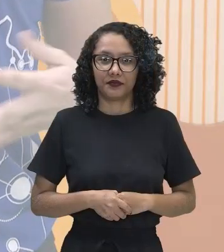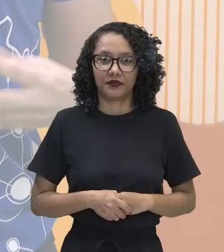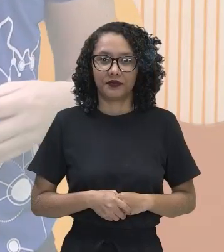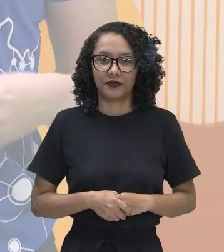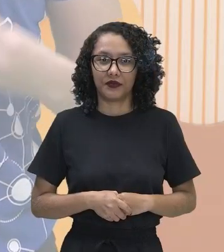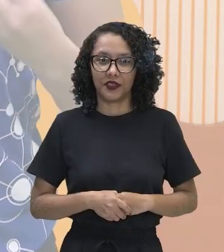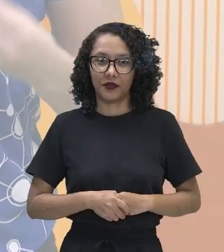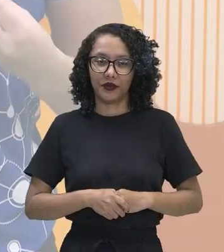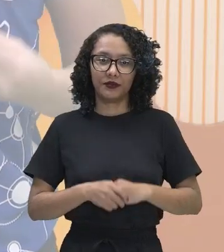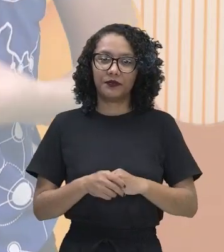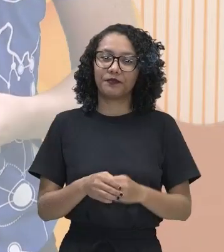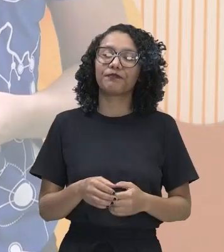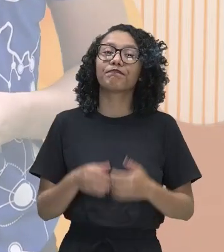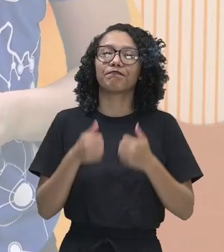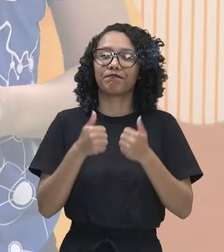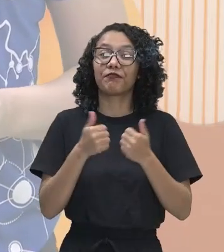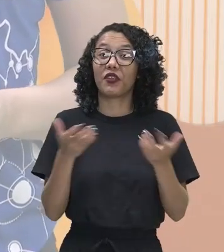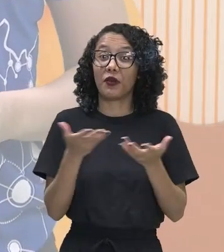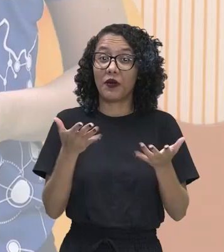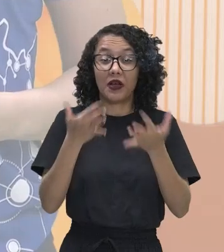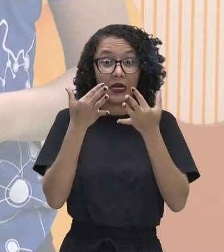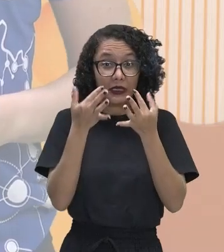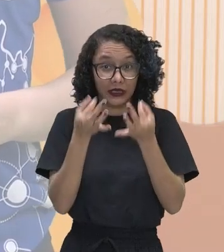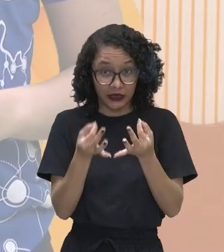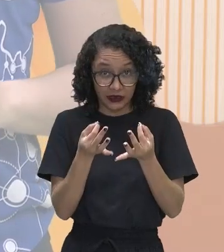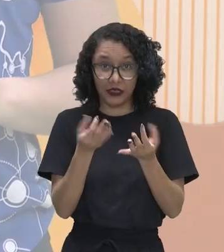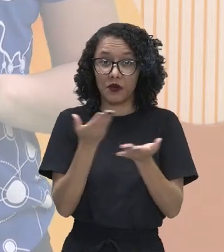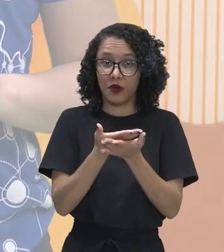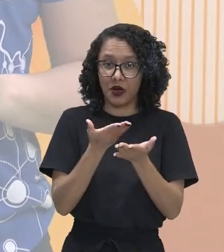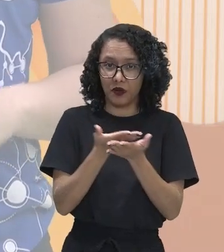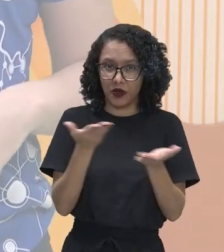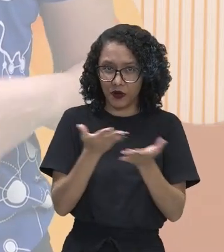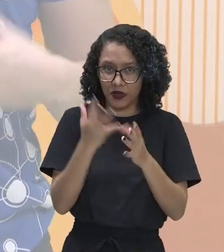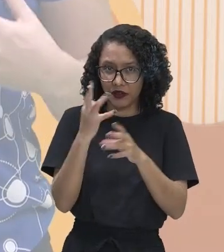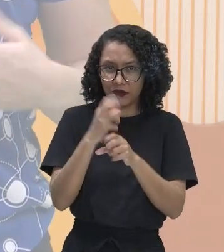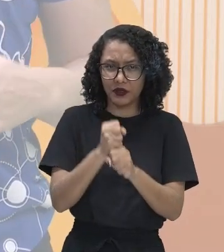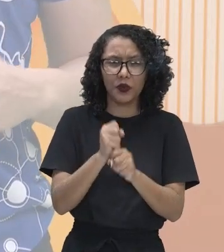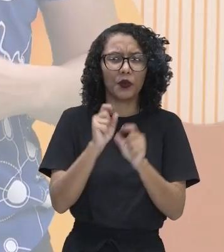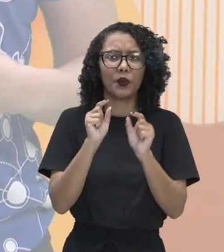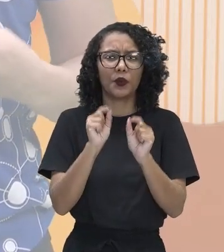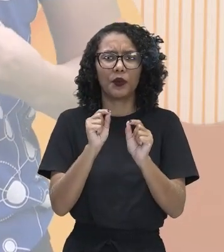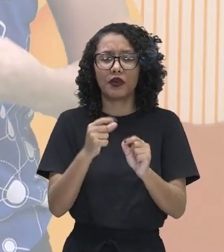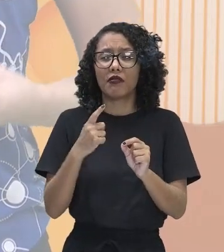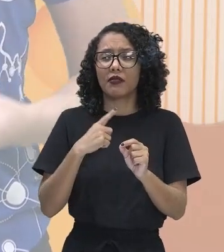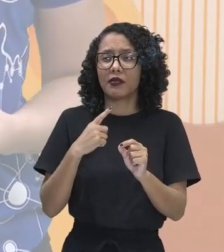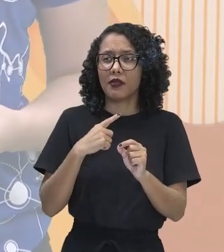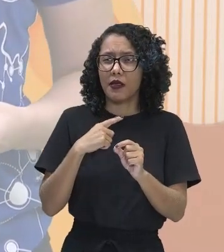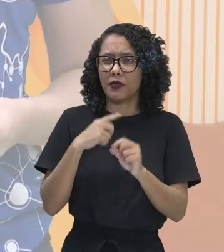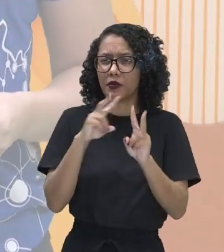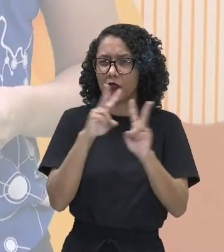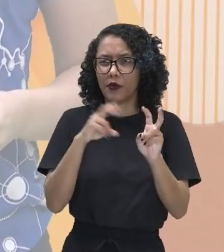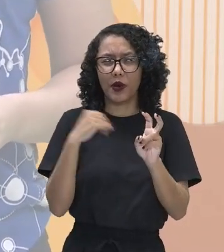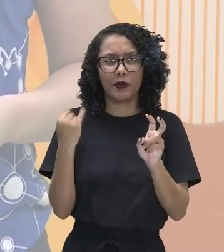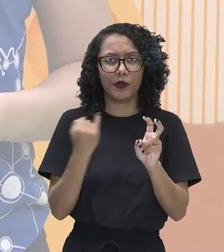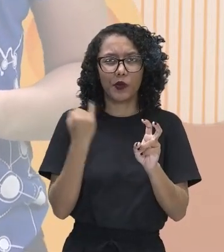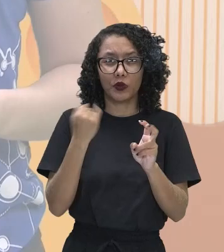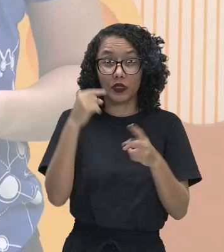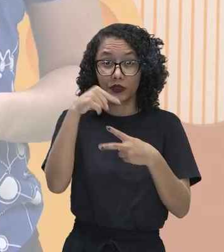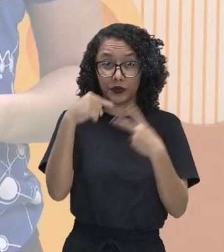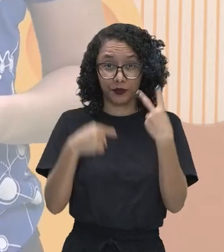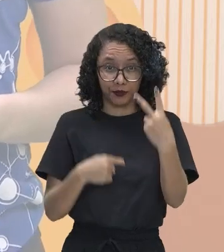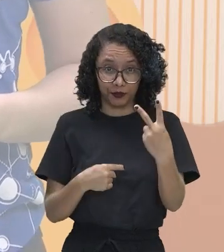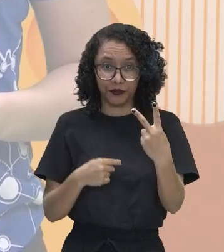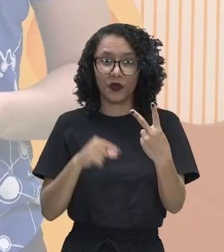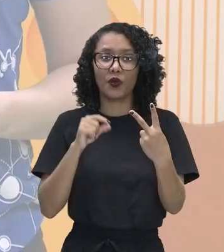Muito bem, então fiquem muito atentos que nesta aula de revisão nós vamos abordar dois assuntos muito importantes, que são